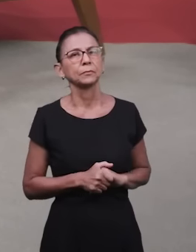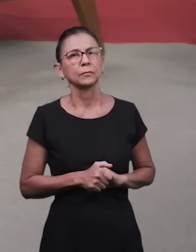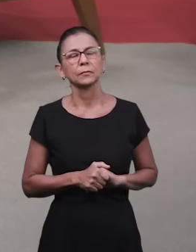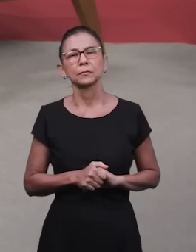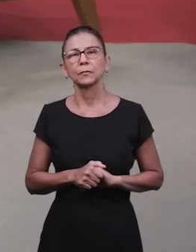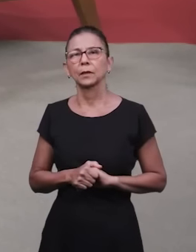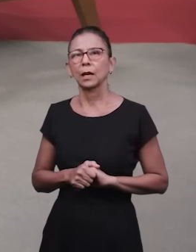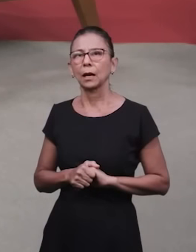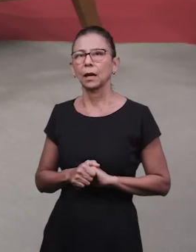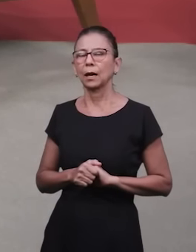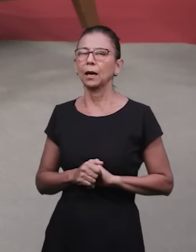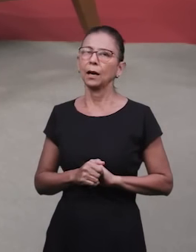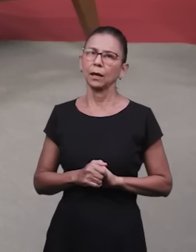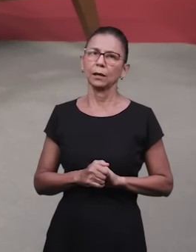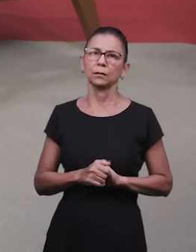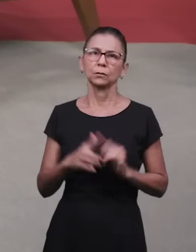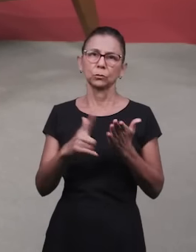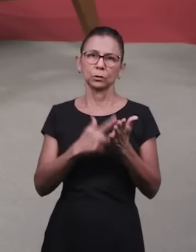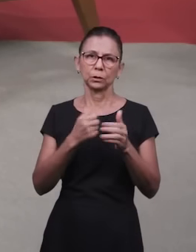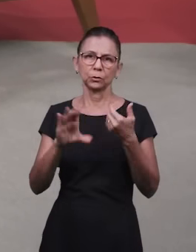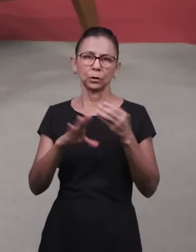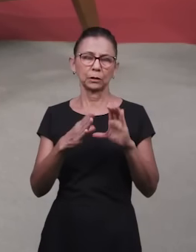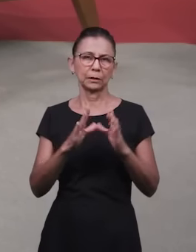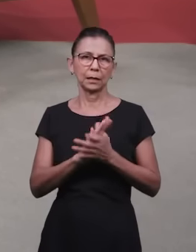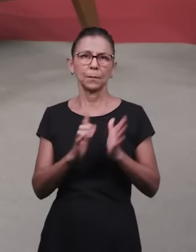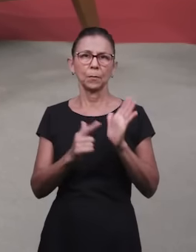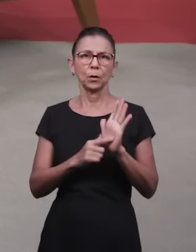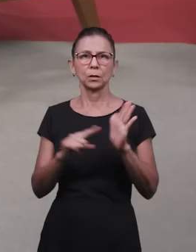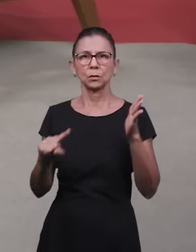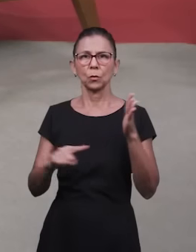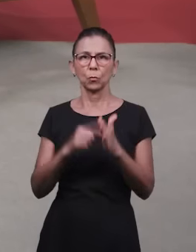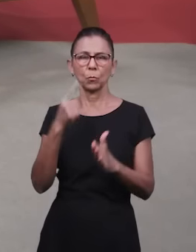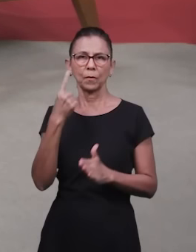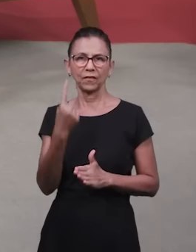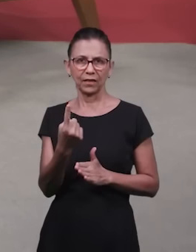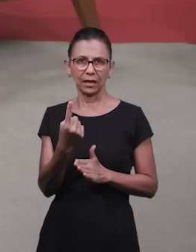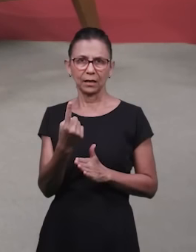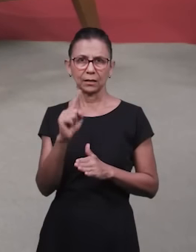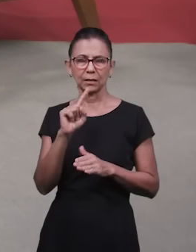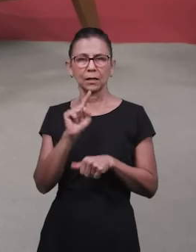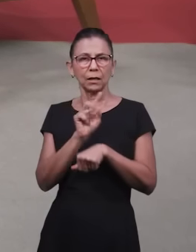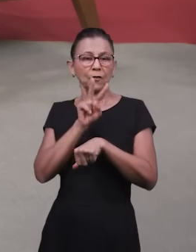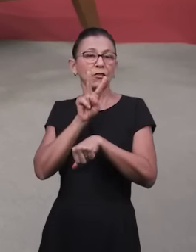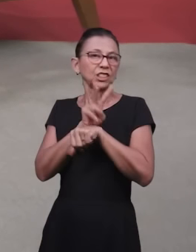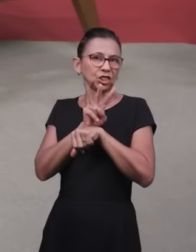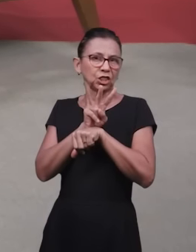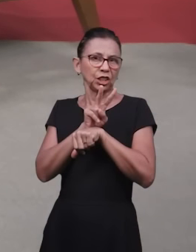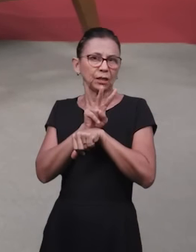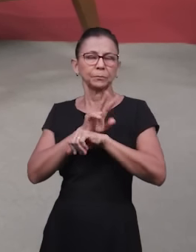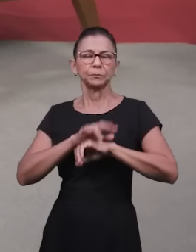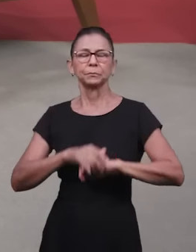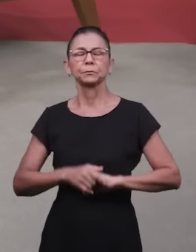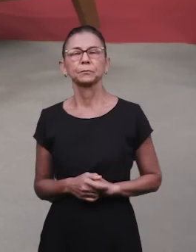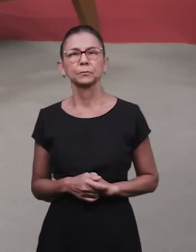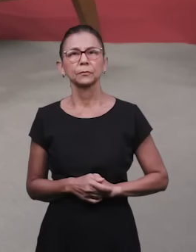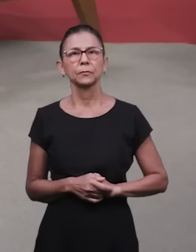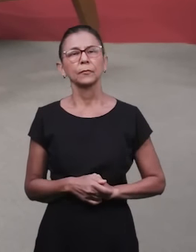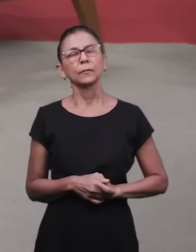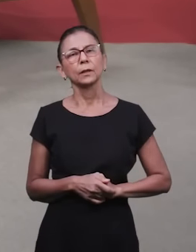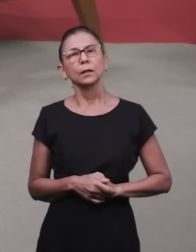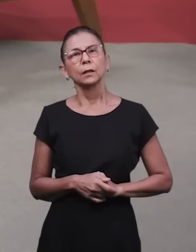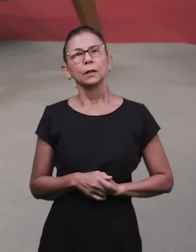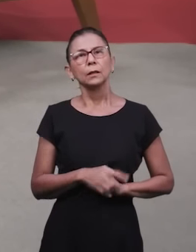só uma vez no livro de Cantares, ela aparece mais de uma vez no livro de Cantares. E é interessante que nós tenhamos, e os